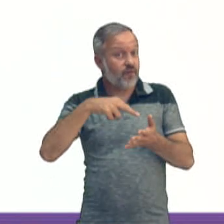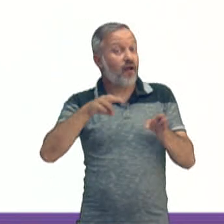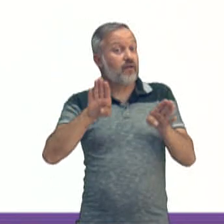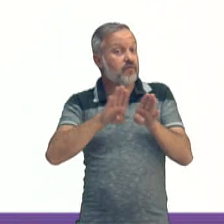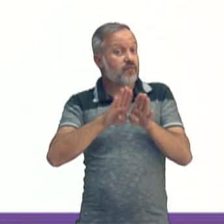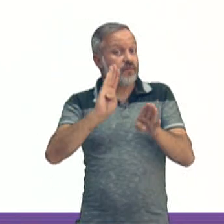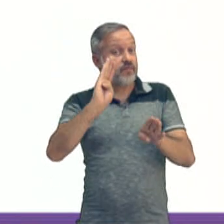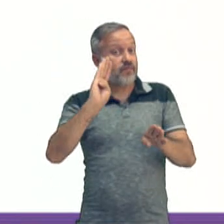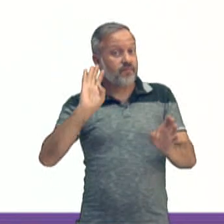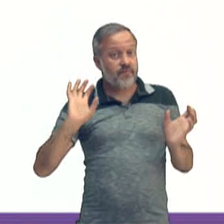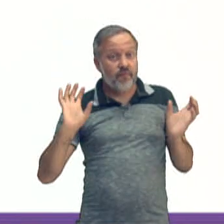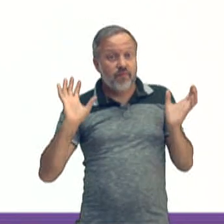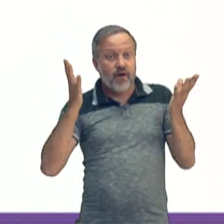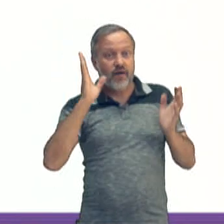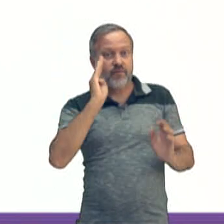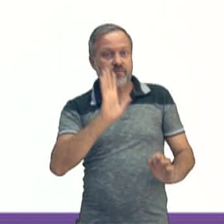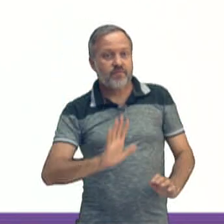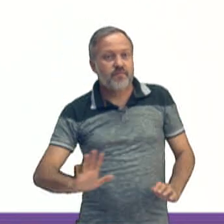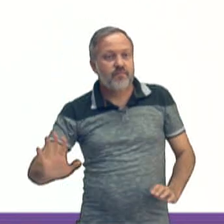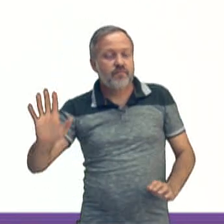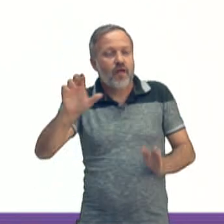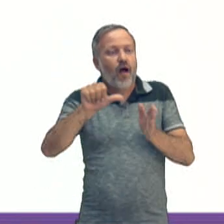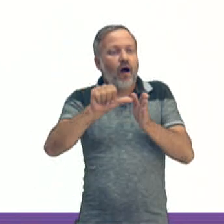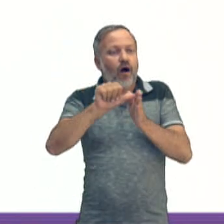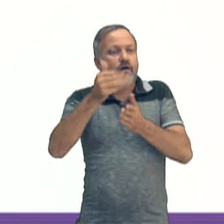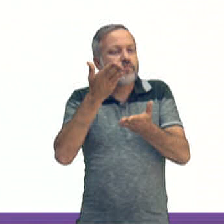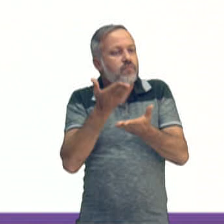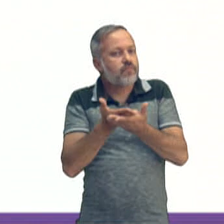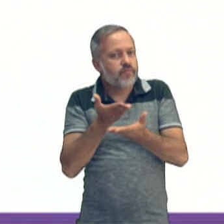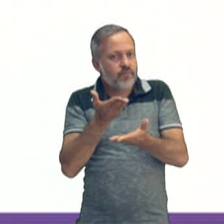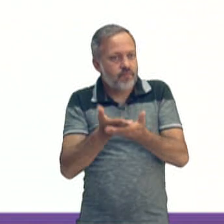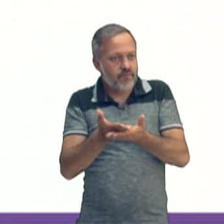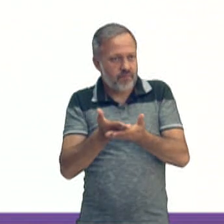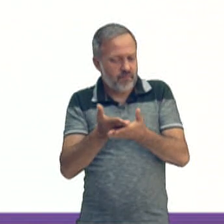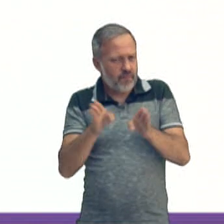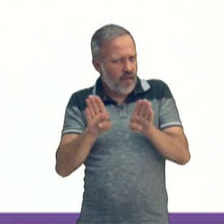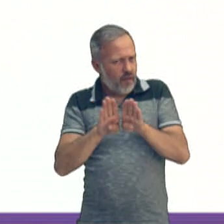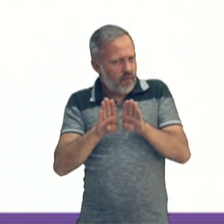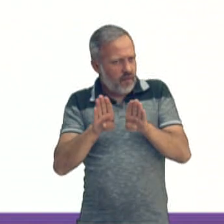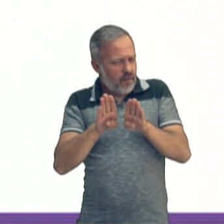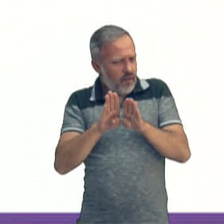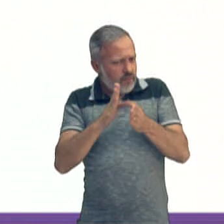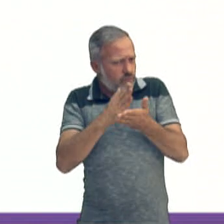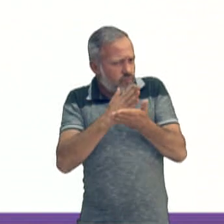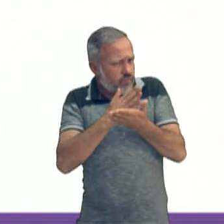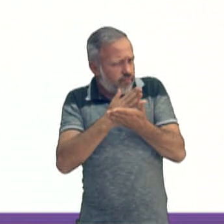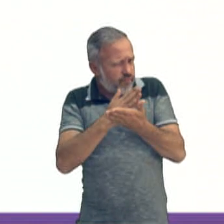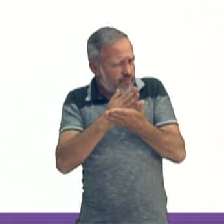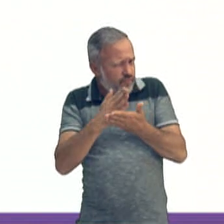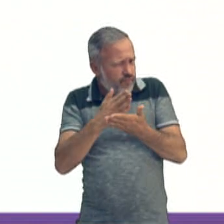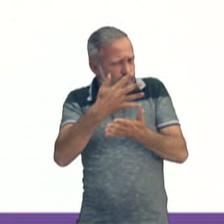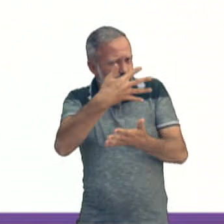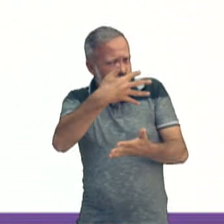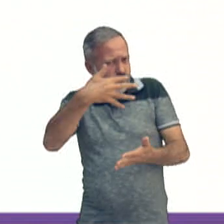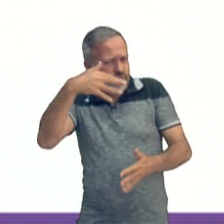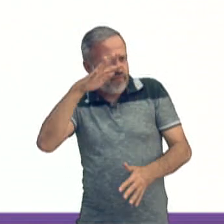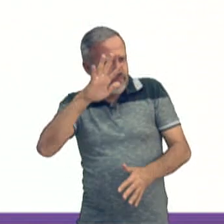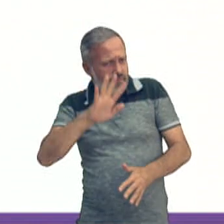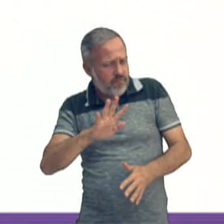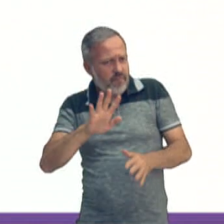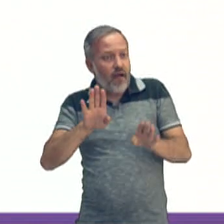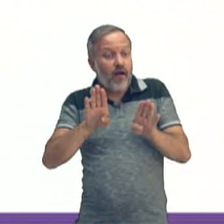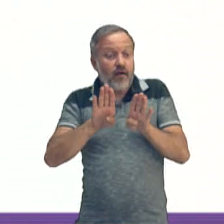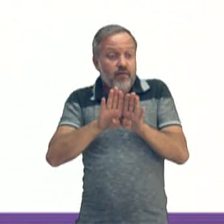brasileiro. Nas primeiras aulas ainda tratamos da introdução aos calendários e das festas